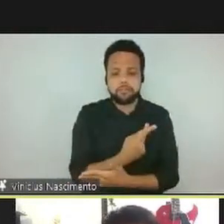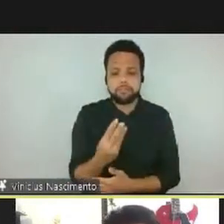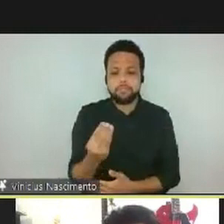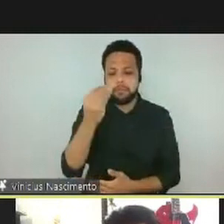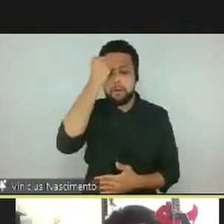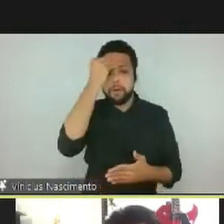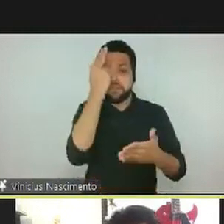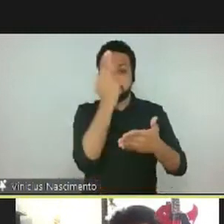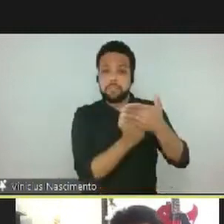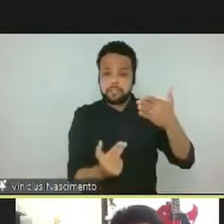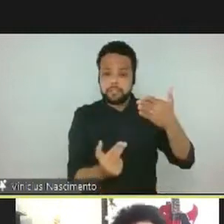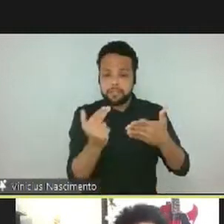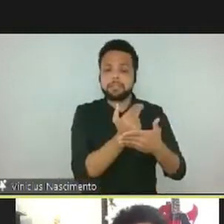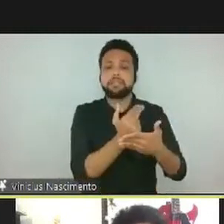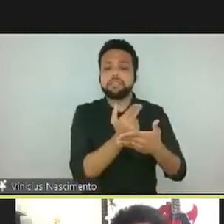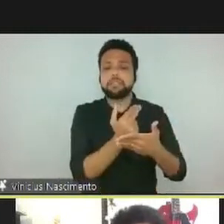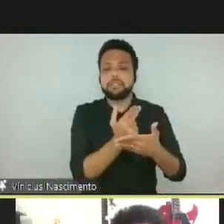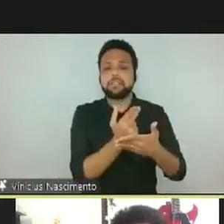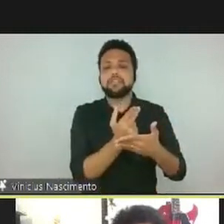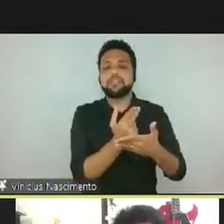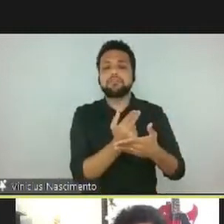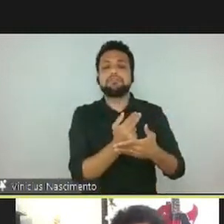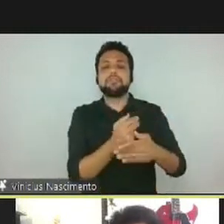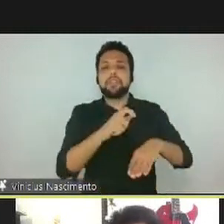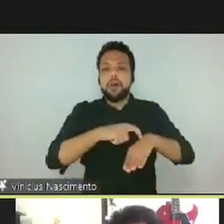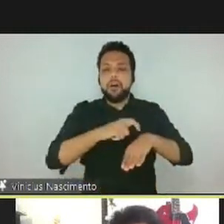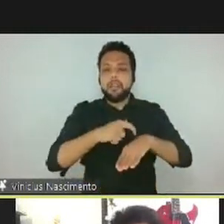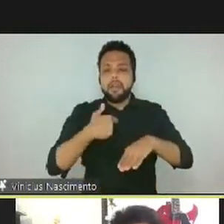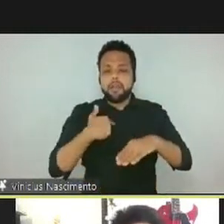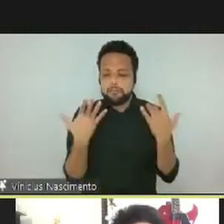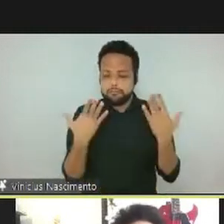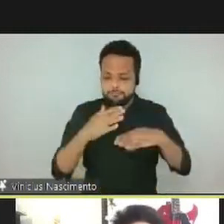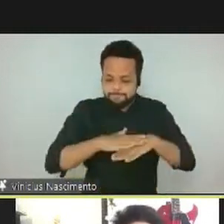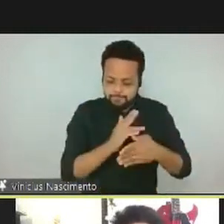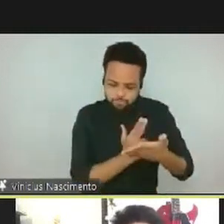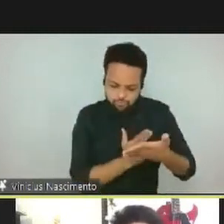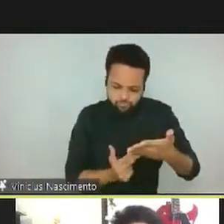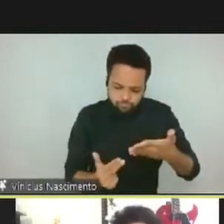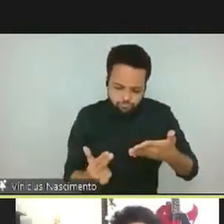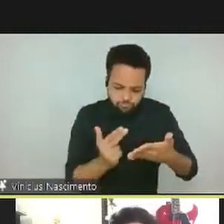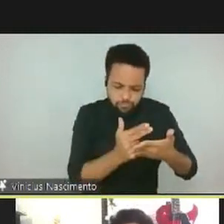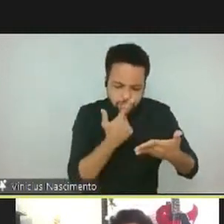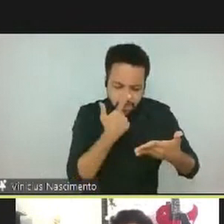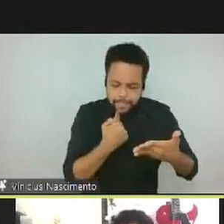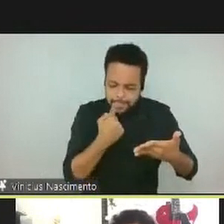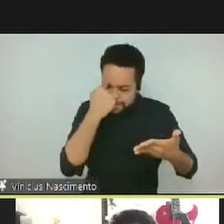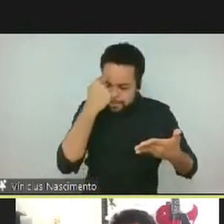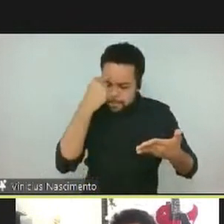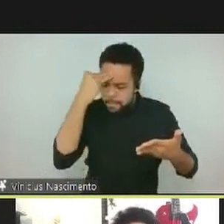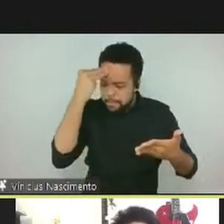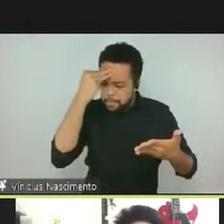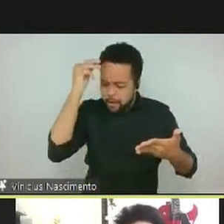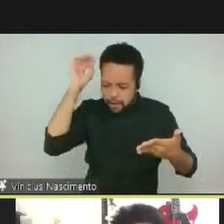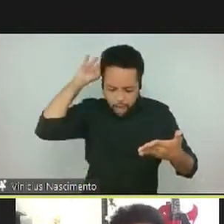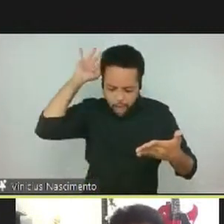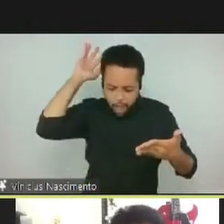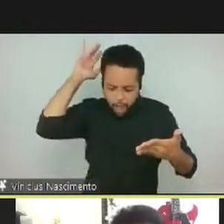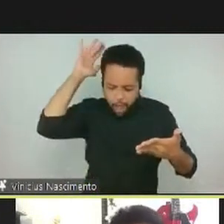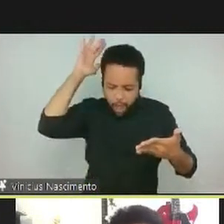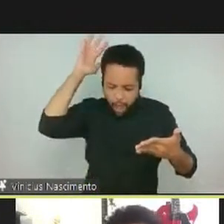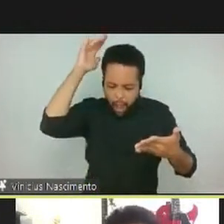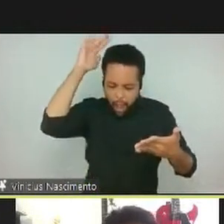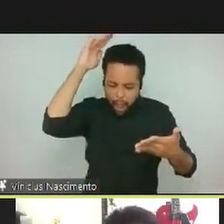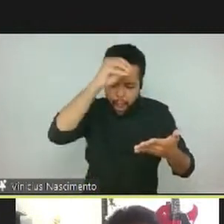gente ativa ao desenhar, tem mais a ver também com isso, com um tipo de memória muito